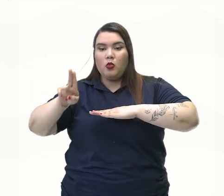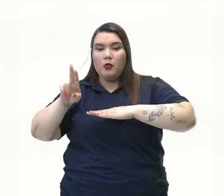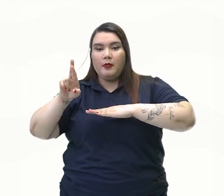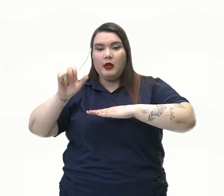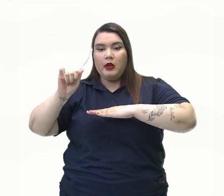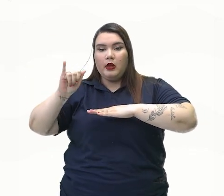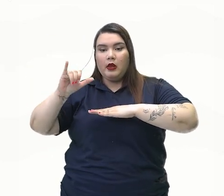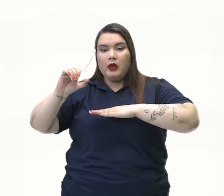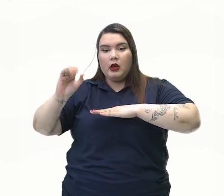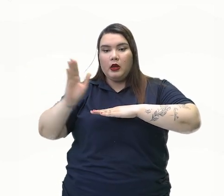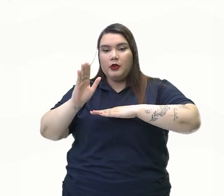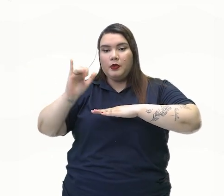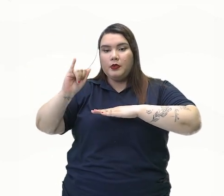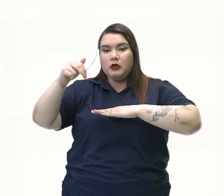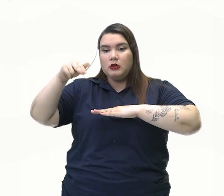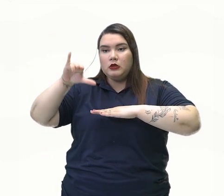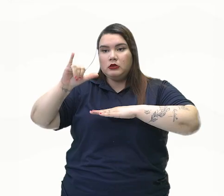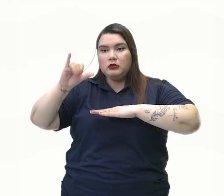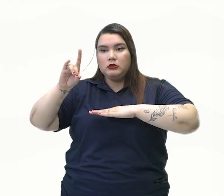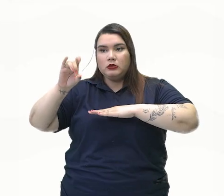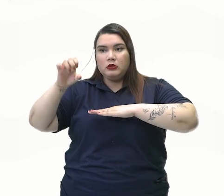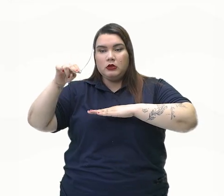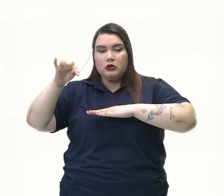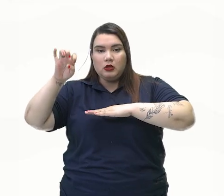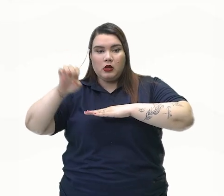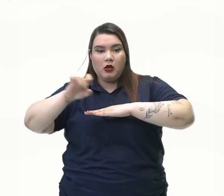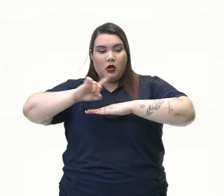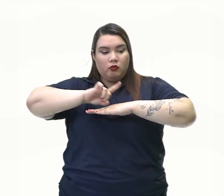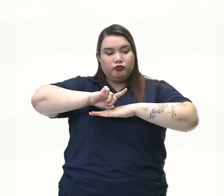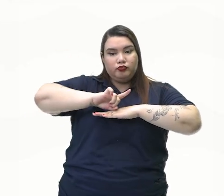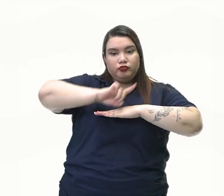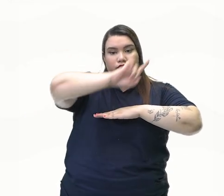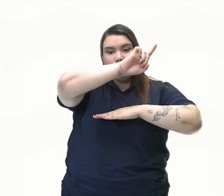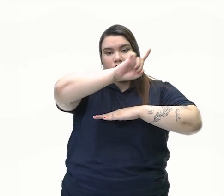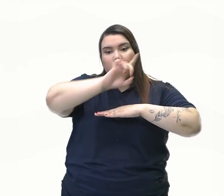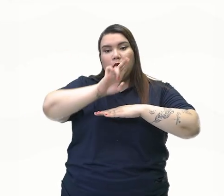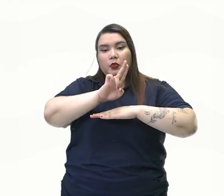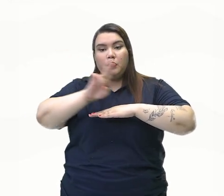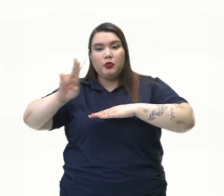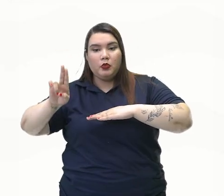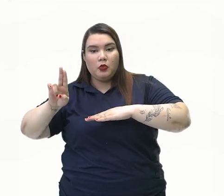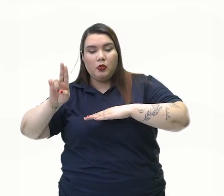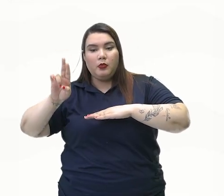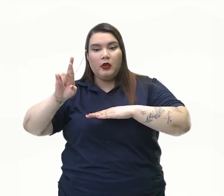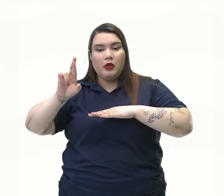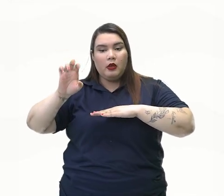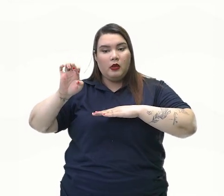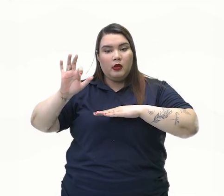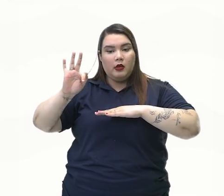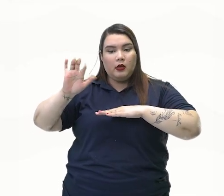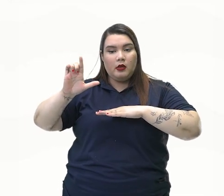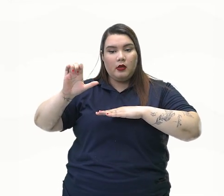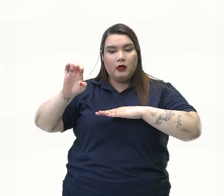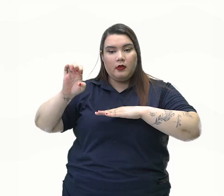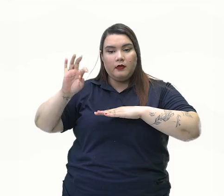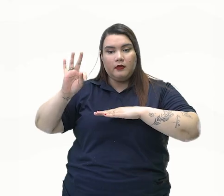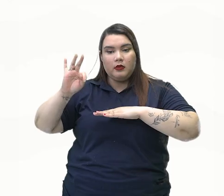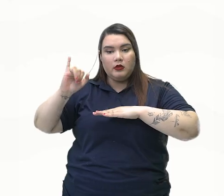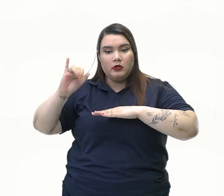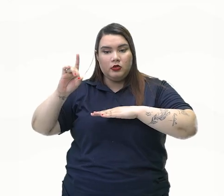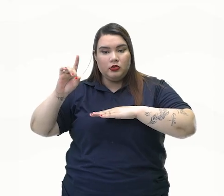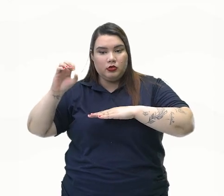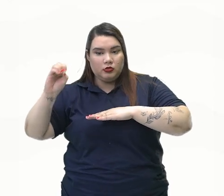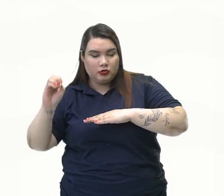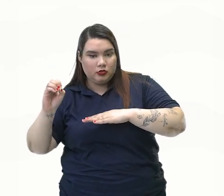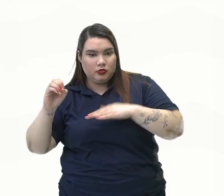refletidos voltam ao meio de propagação. Então, quando se fala aí na reflexão e na